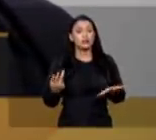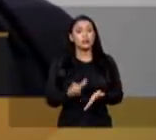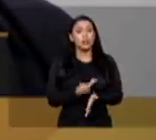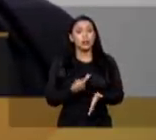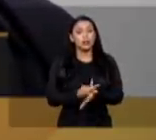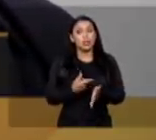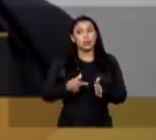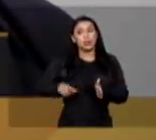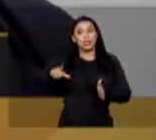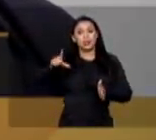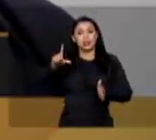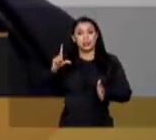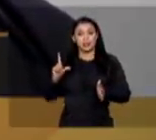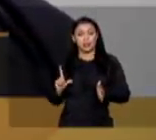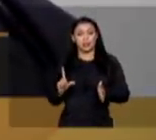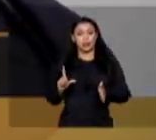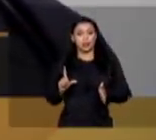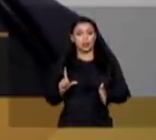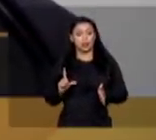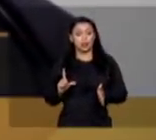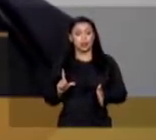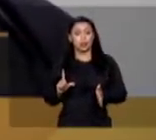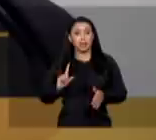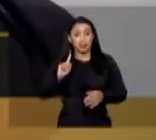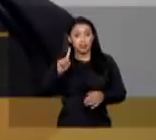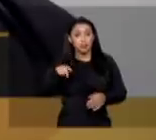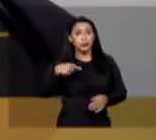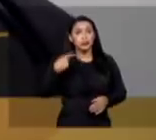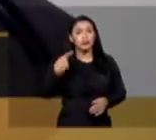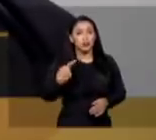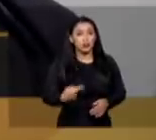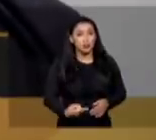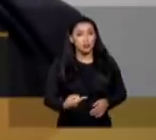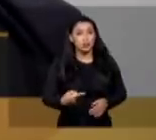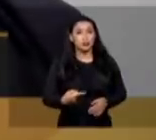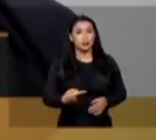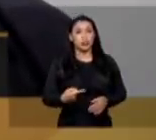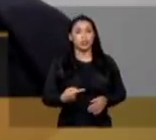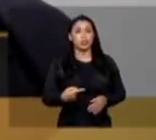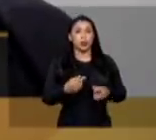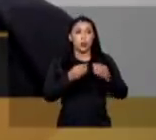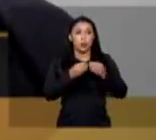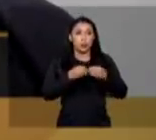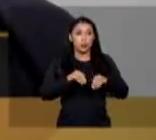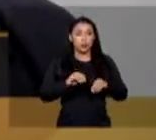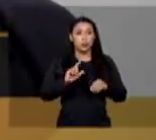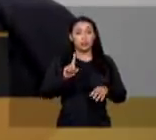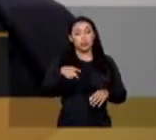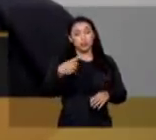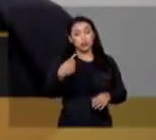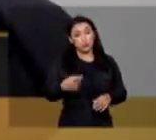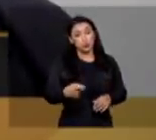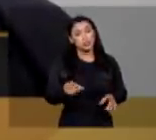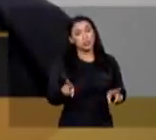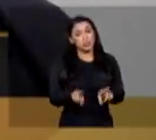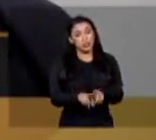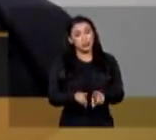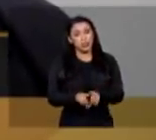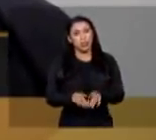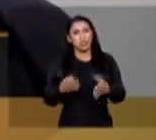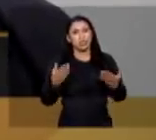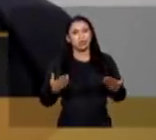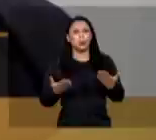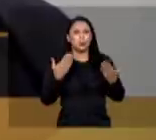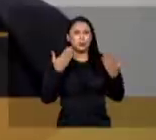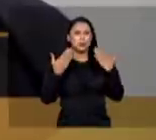do antecedente para o subsequente, do prejudicante para o prejudicado. Nessa perspectiva, a decisão